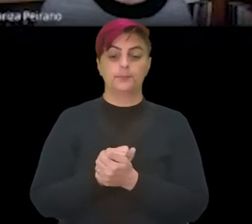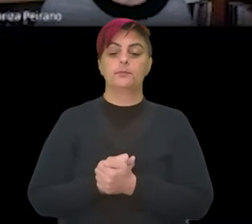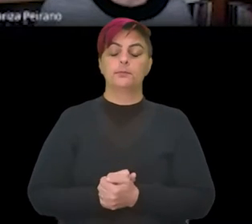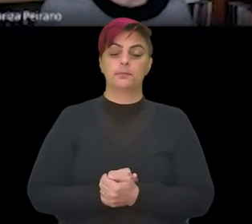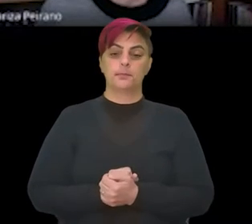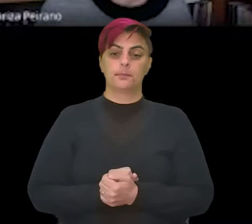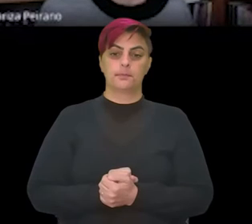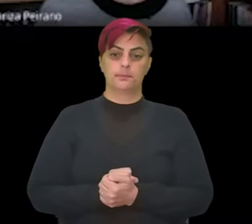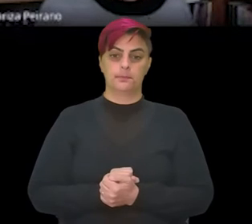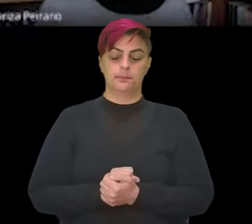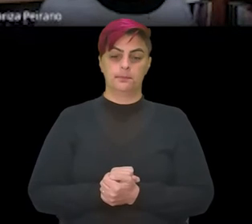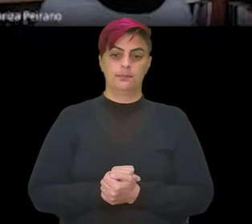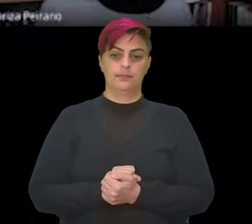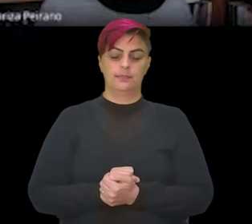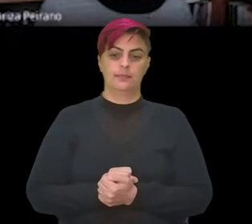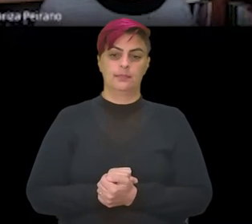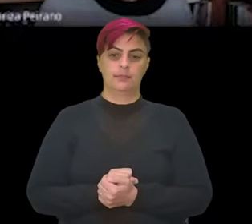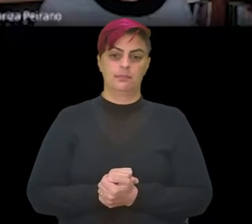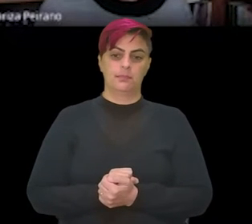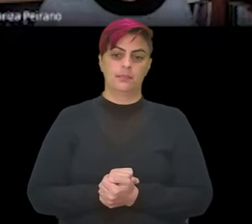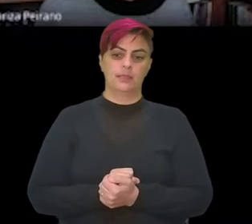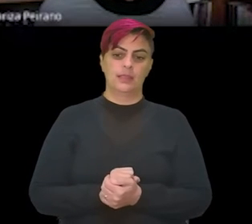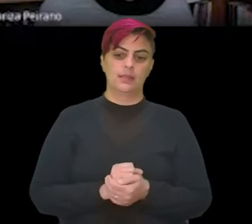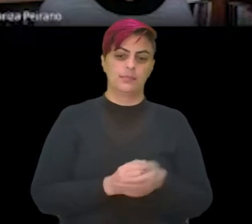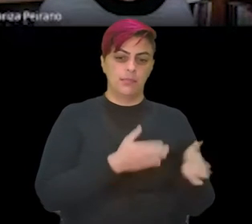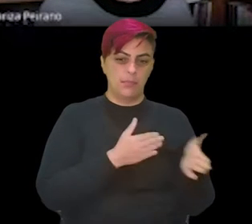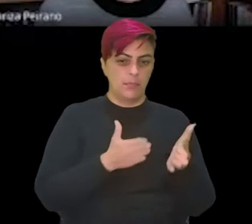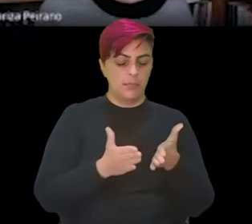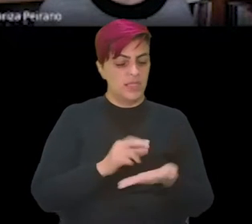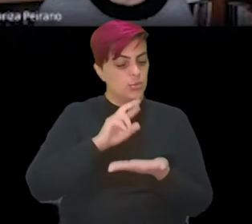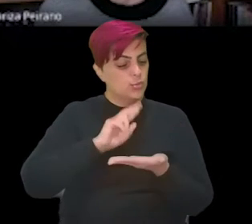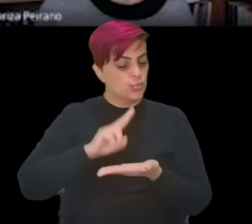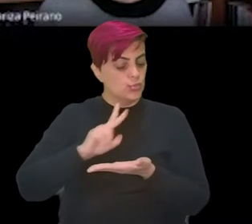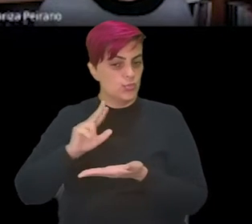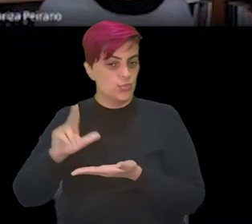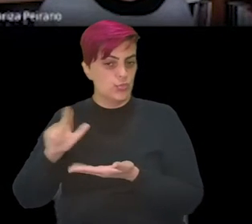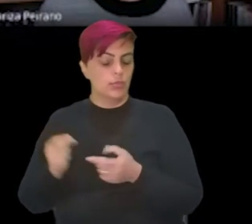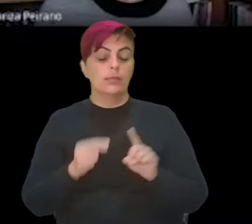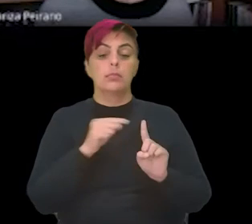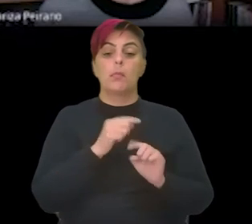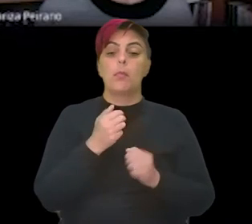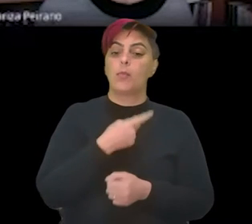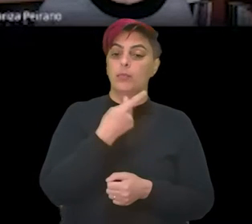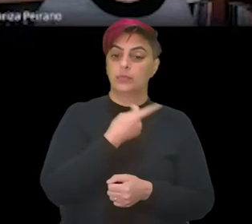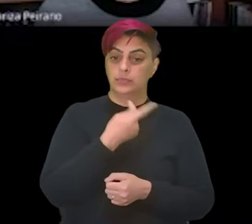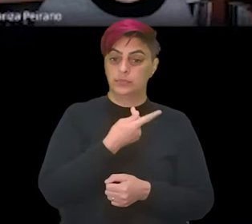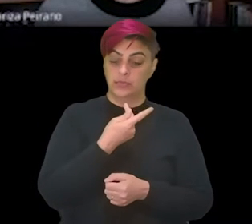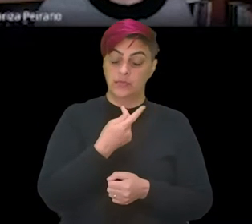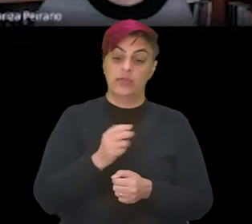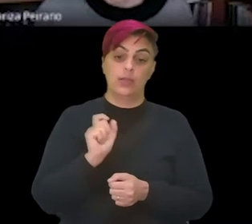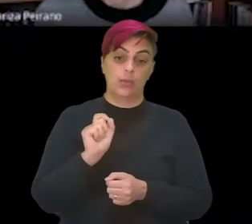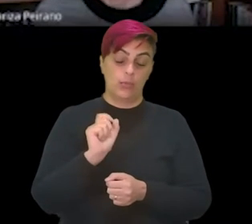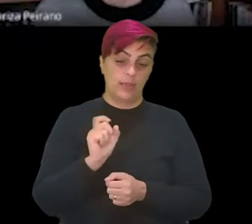dos etnógrafos. Em vários momentos, ele reafirma essa posição que é